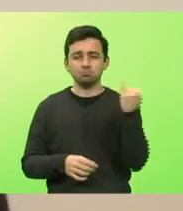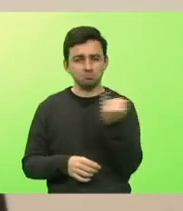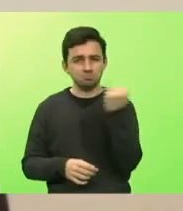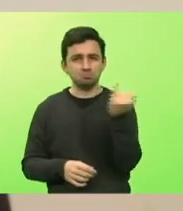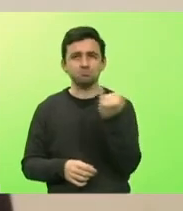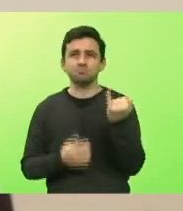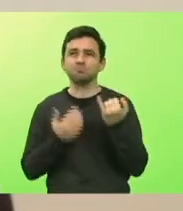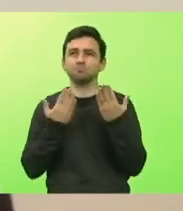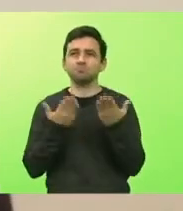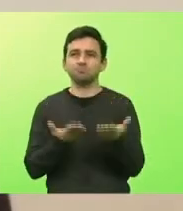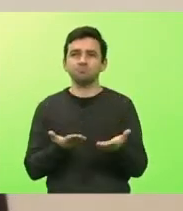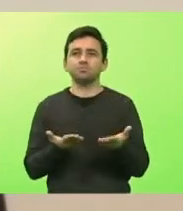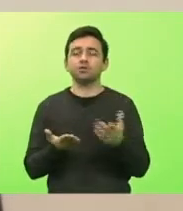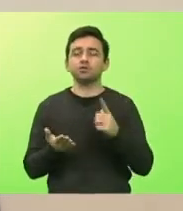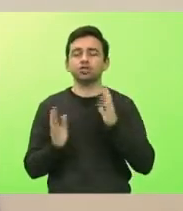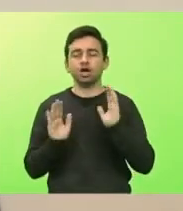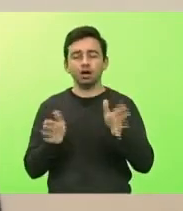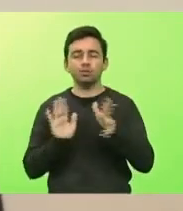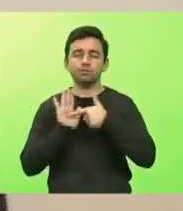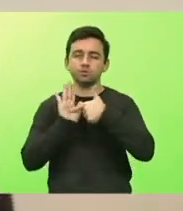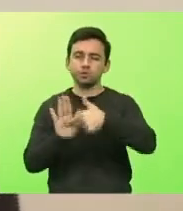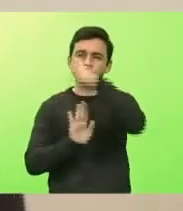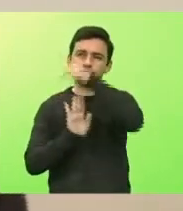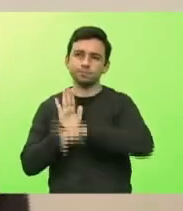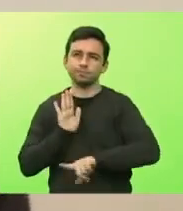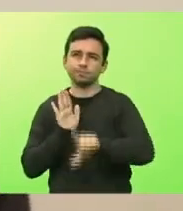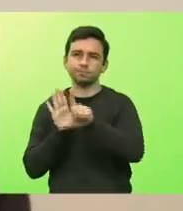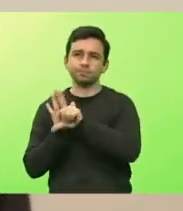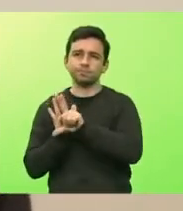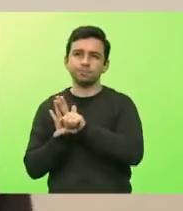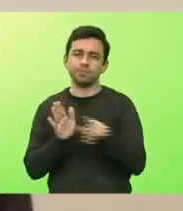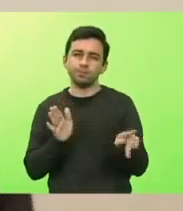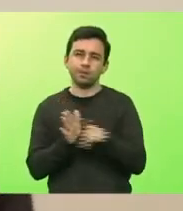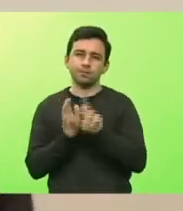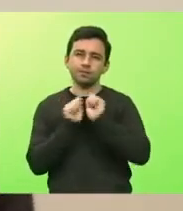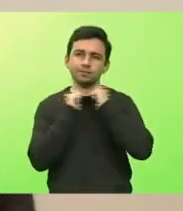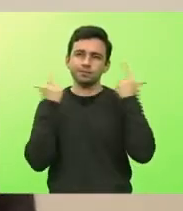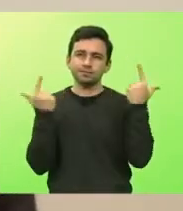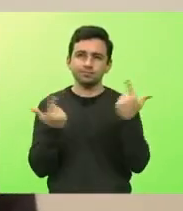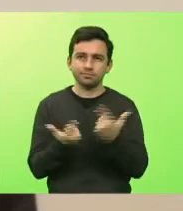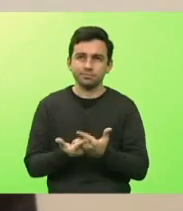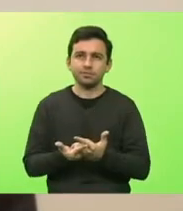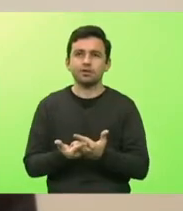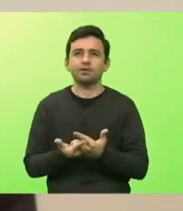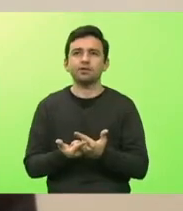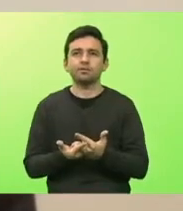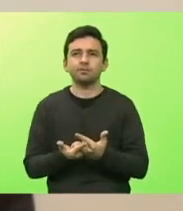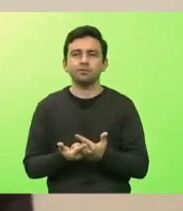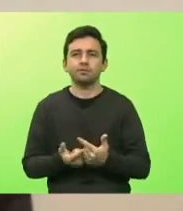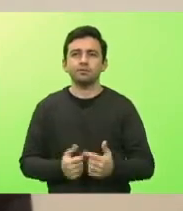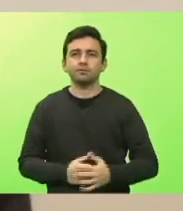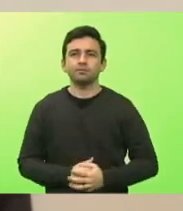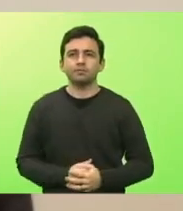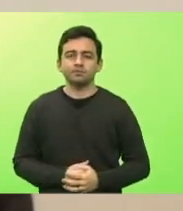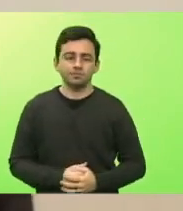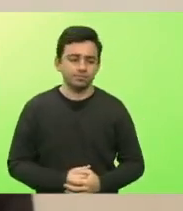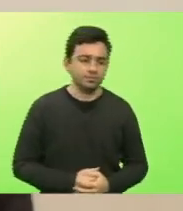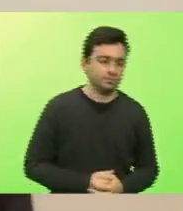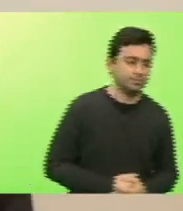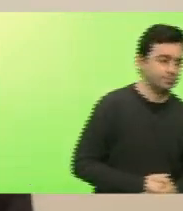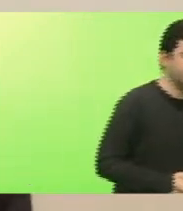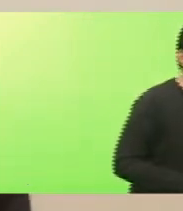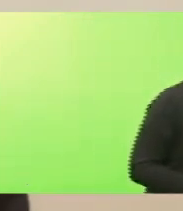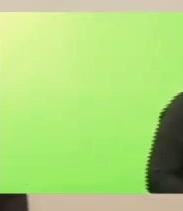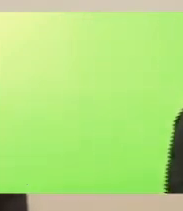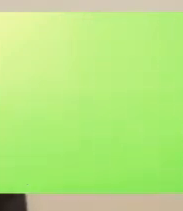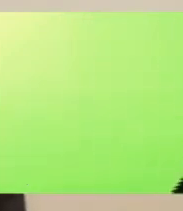recentemente um projeto de lei na Assembleia em que foi um projeto de lei para